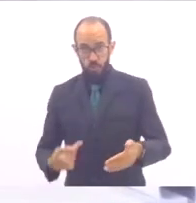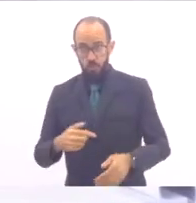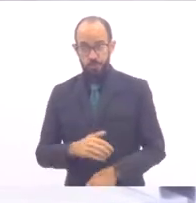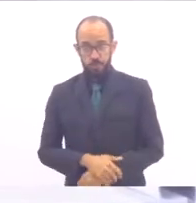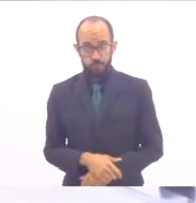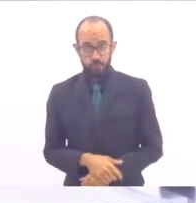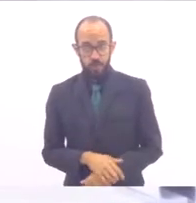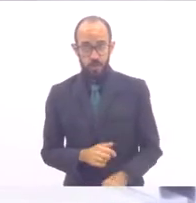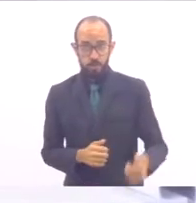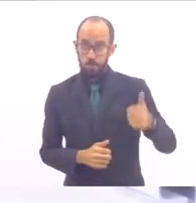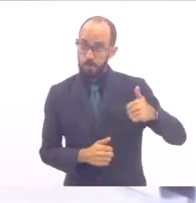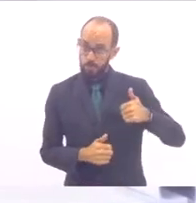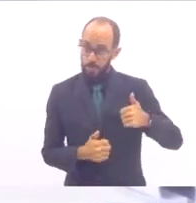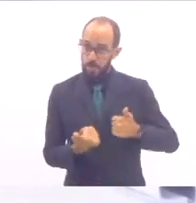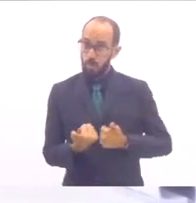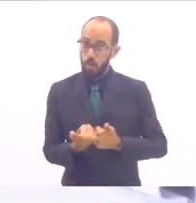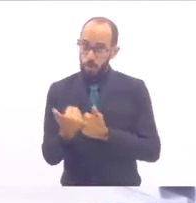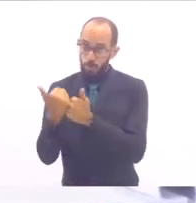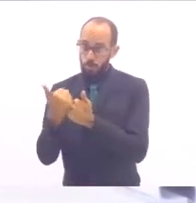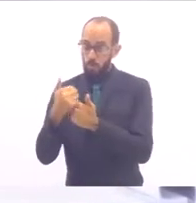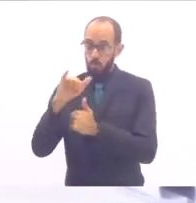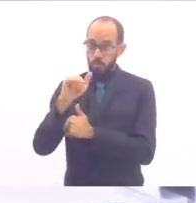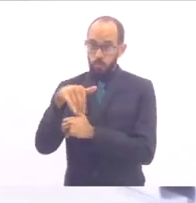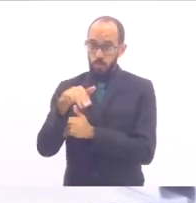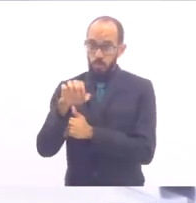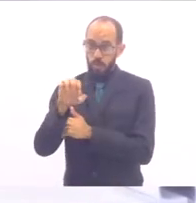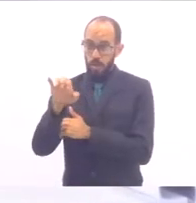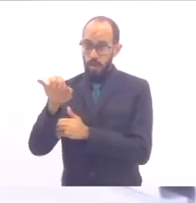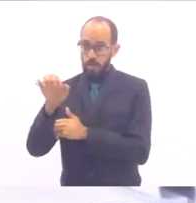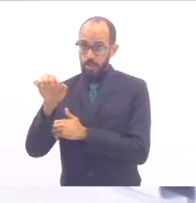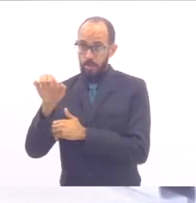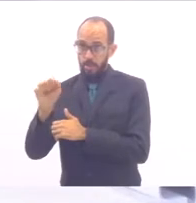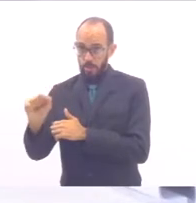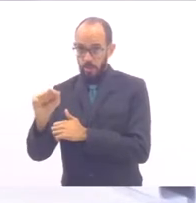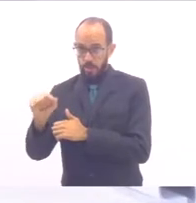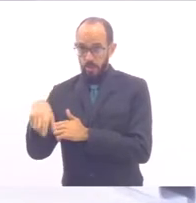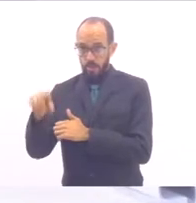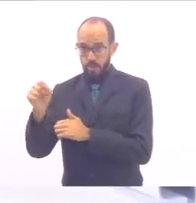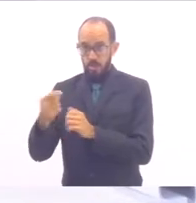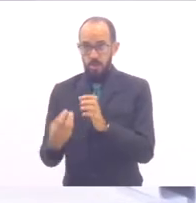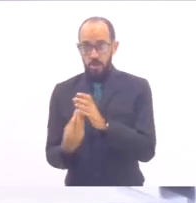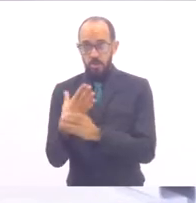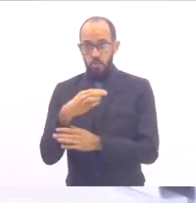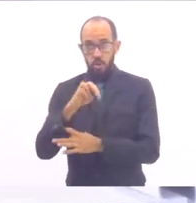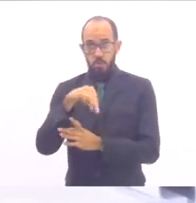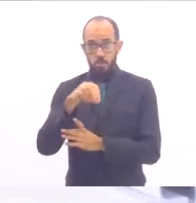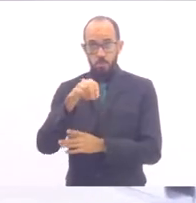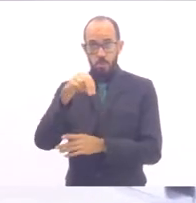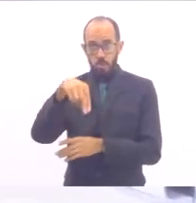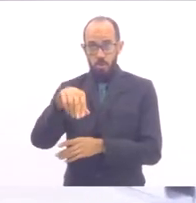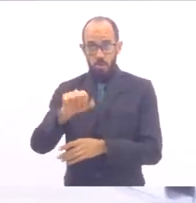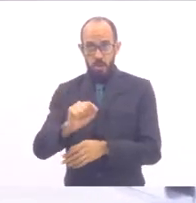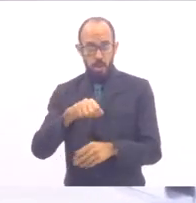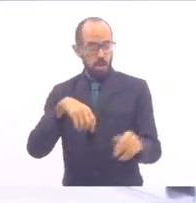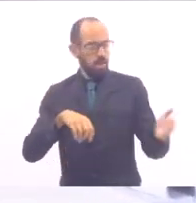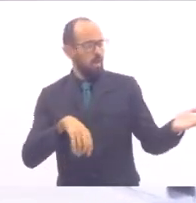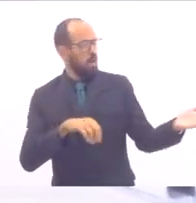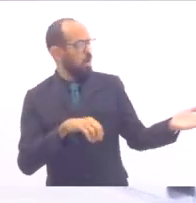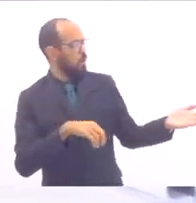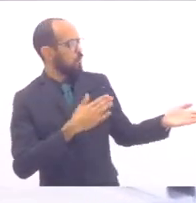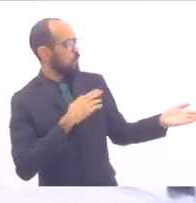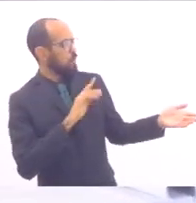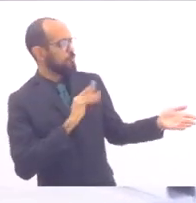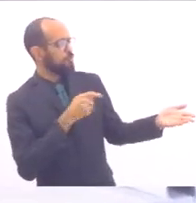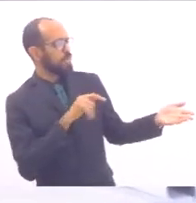Uma com apoio do INEA, criando a Mona Maria Cumprido. O INEA fez um lindo trabalho. O Felipe se dedicou muito a isso,